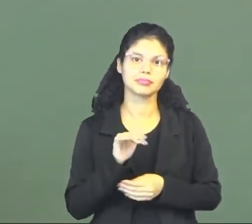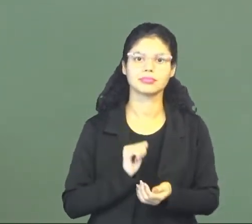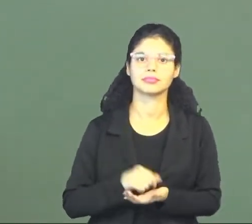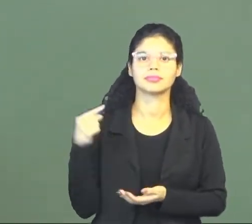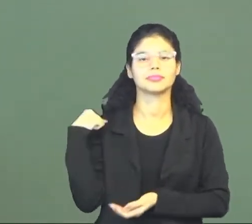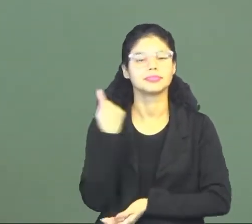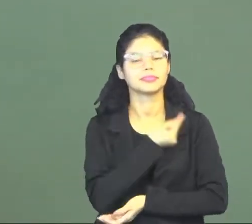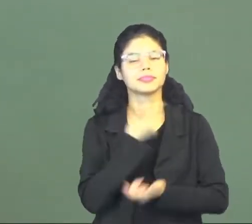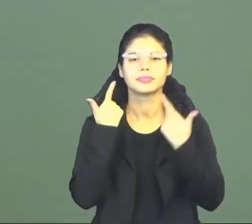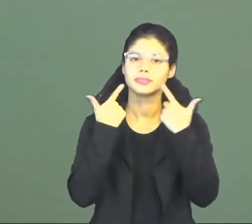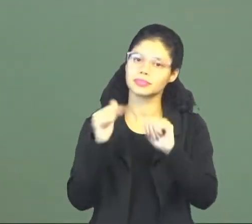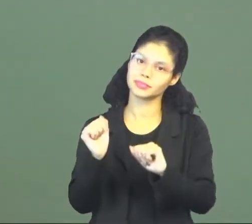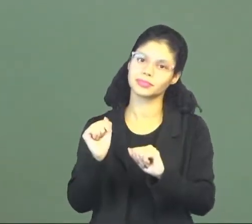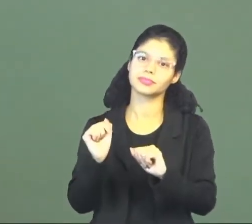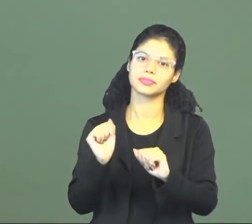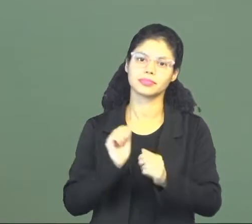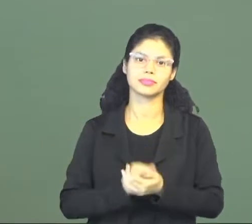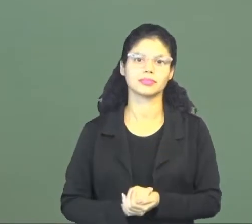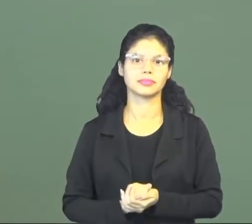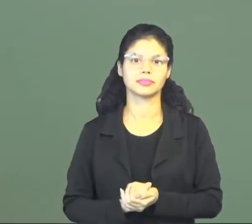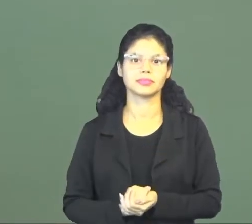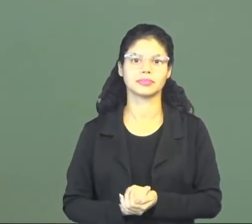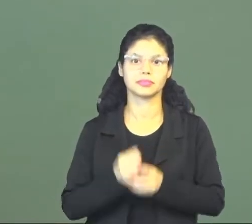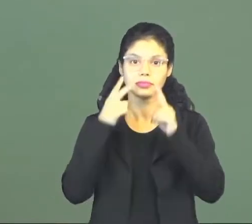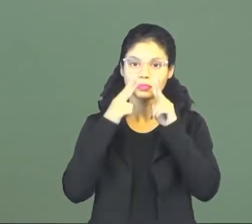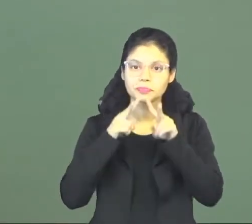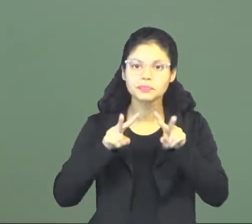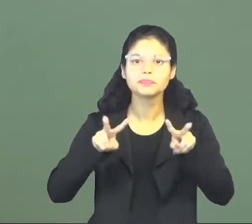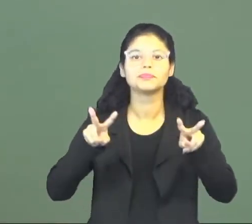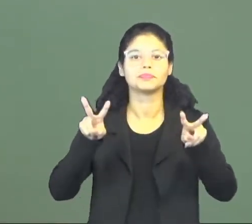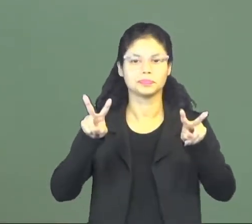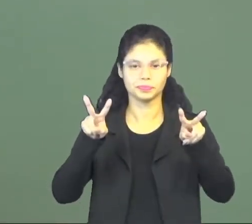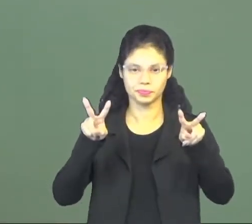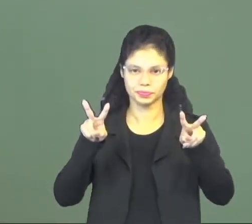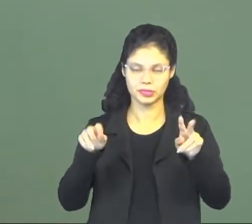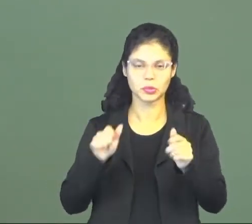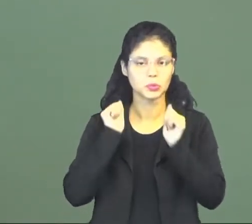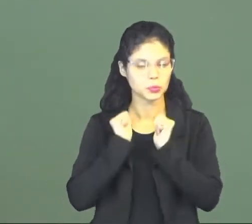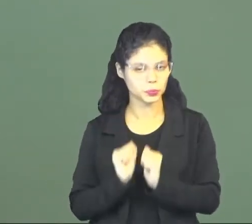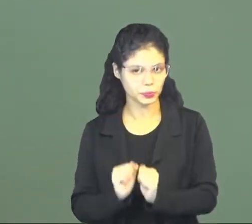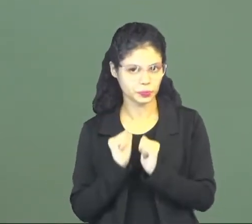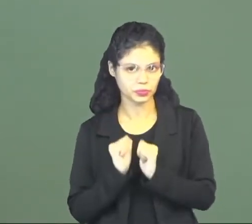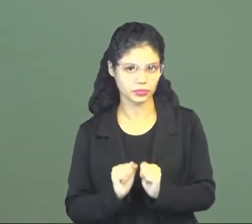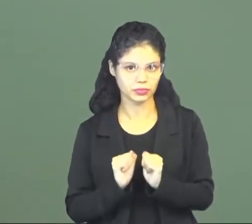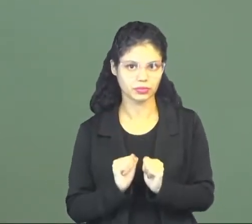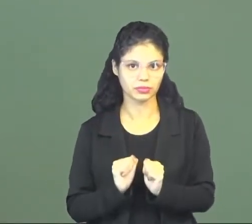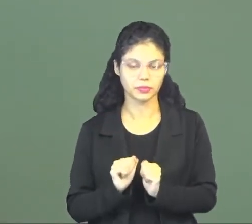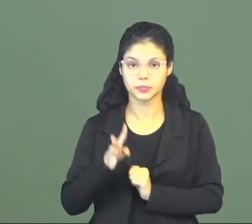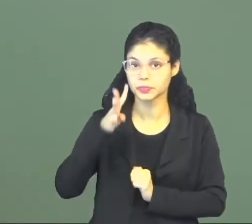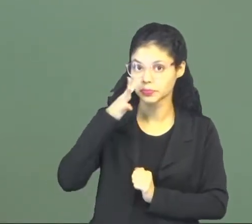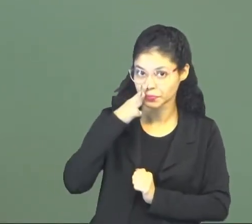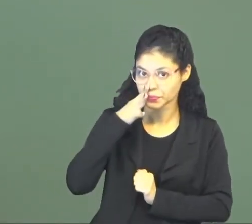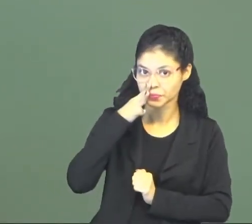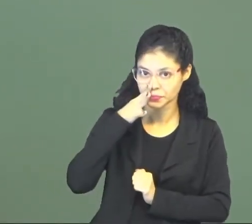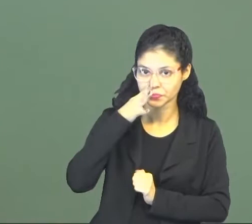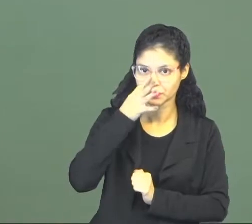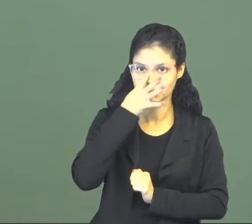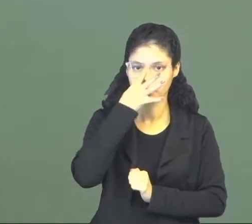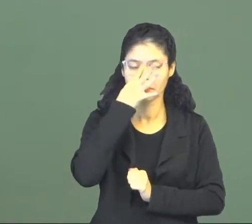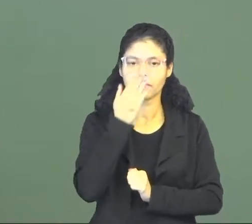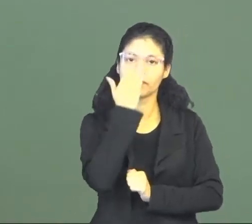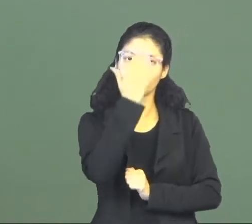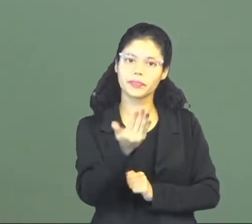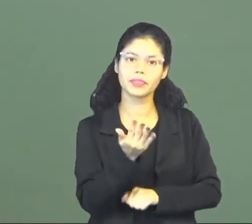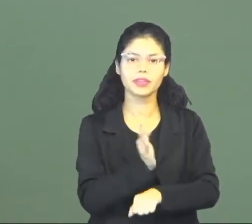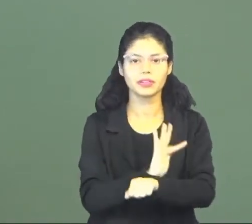a nossa linguagem aí audiovisual, né? Onde a gente assiste, né, em